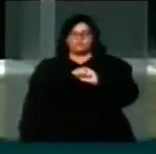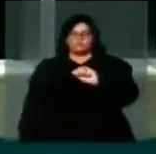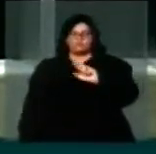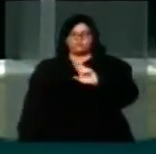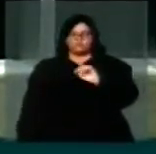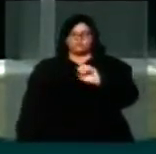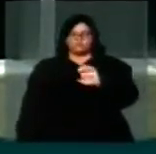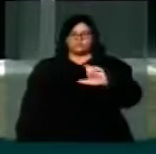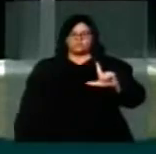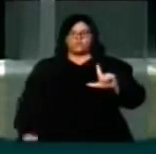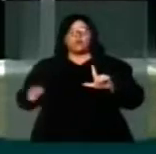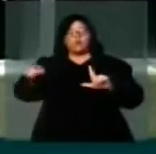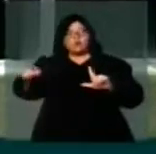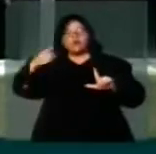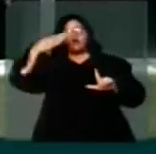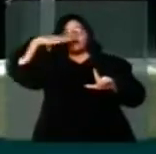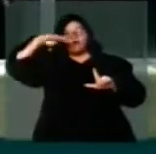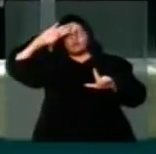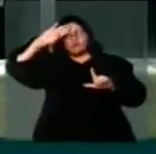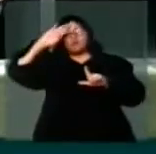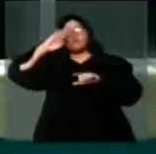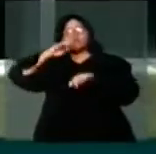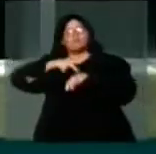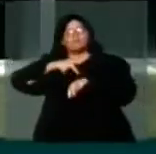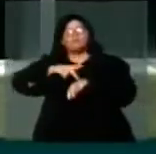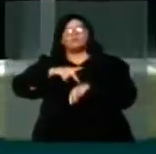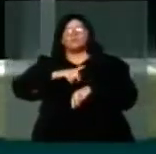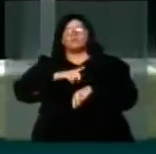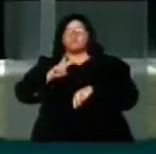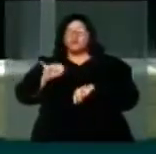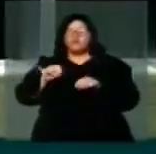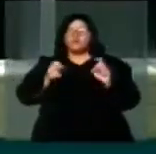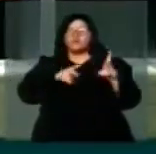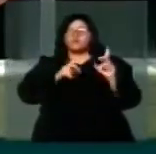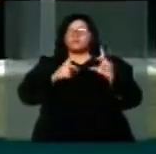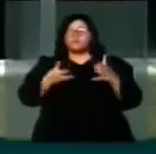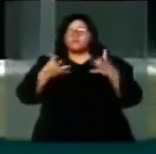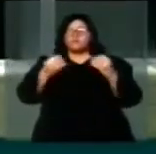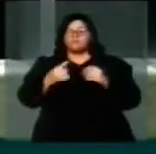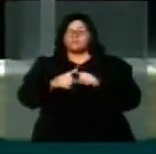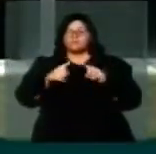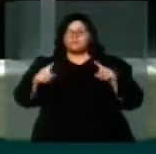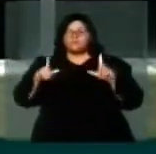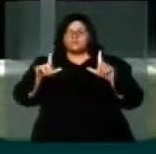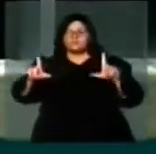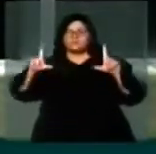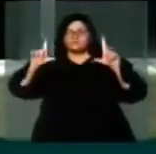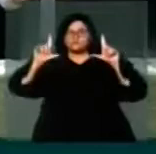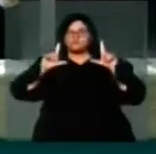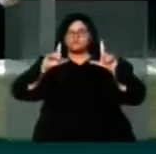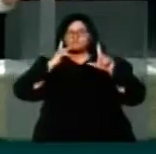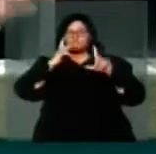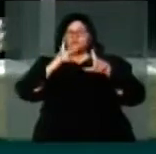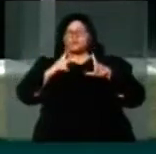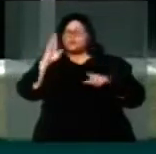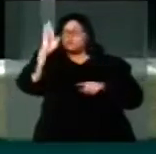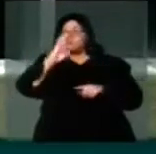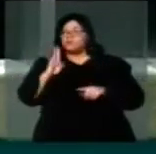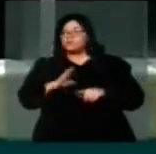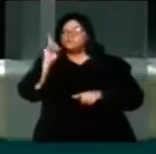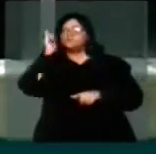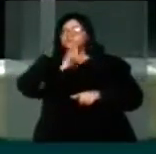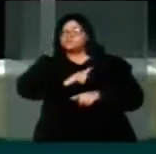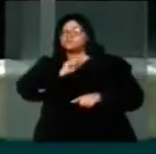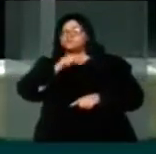exportador. E agora as manchetes dos jornais dizem que o Brasil deu um passo certo, porque ele saiu na frente para